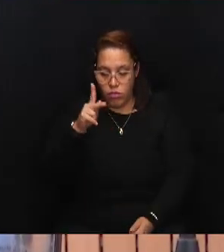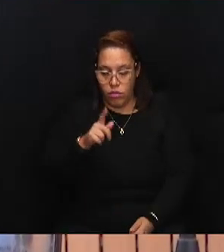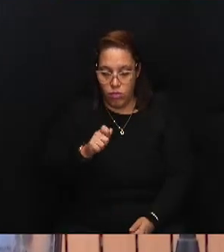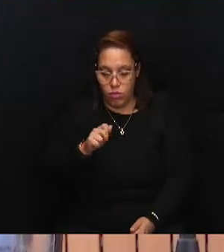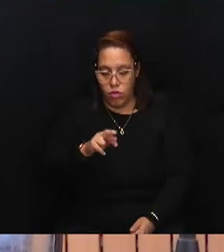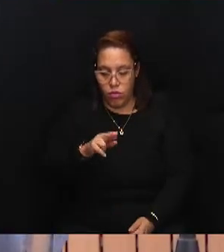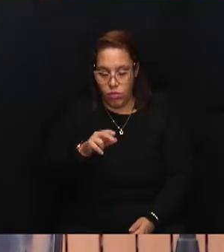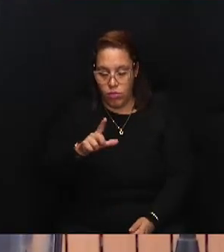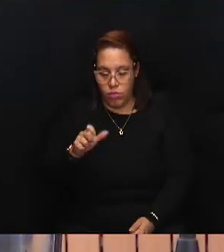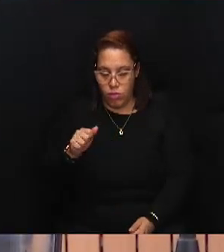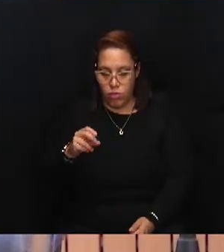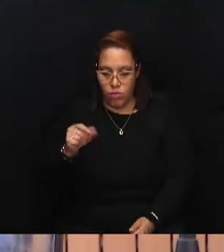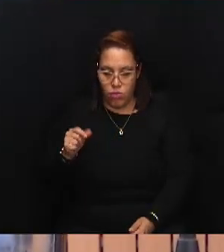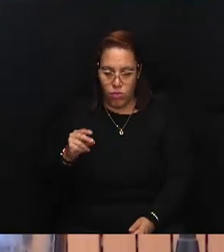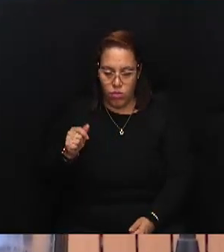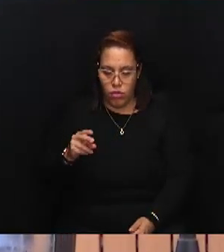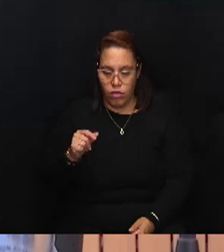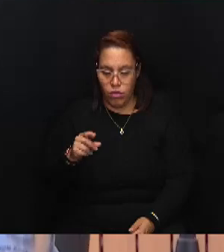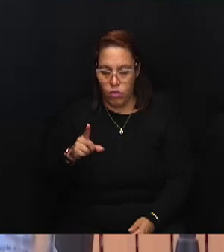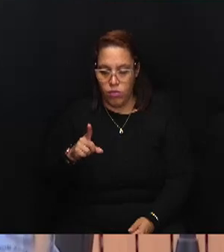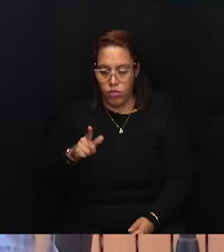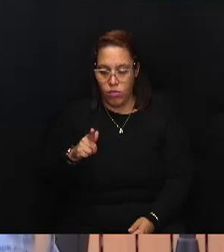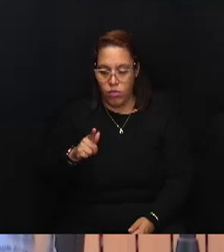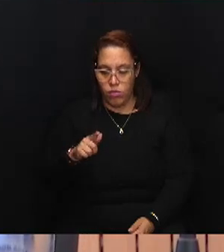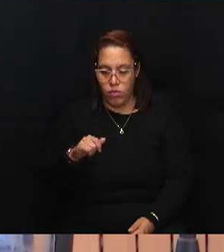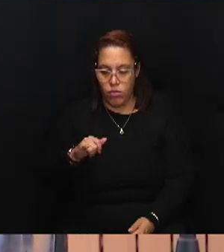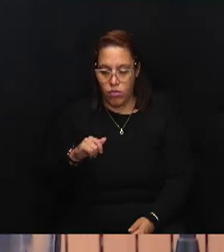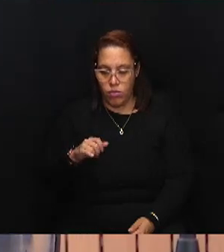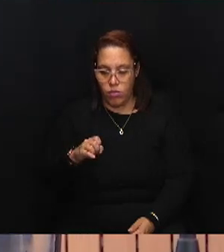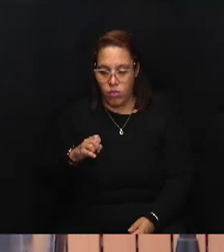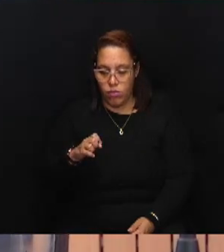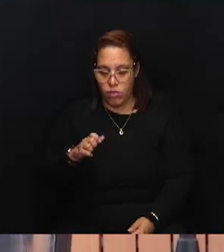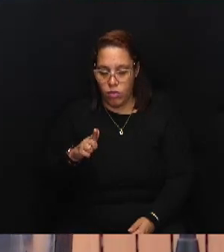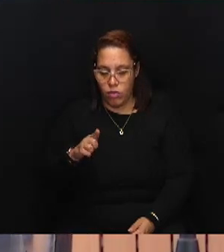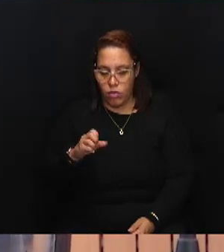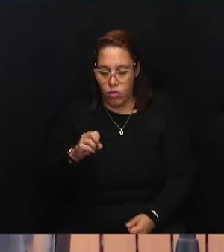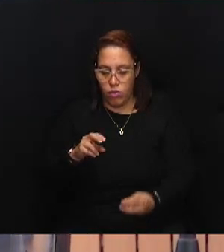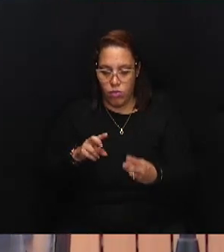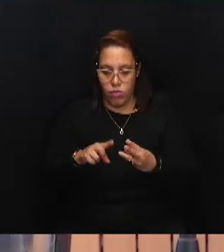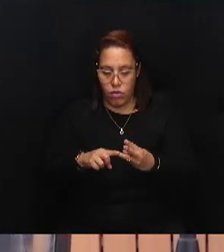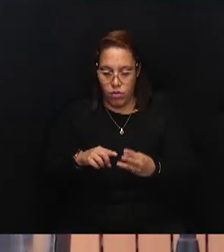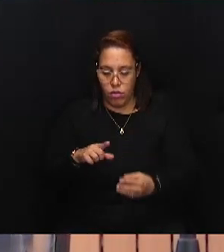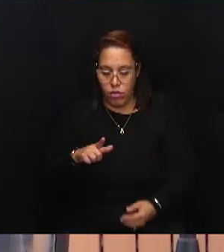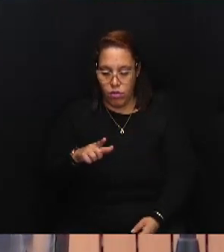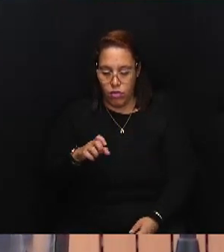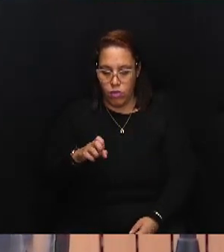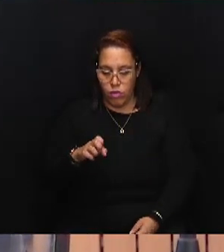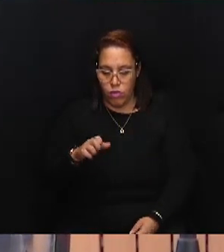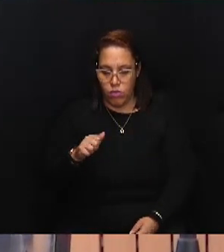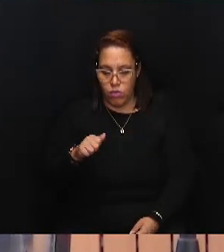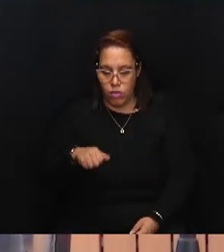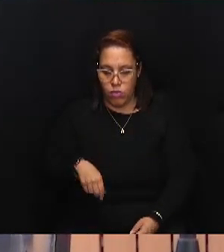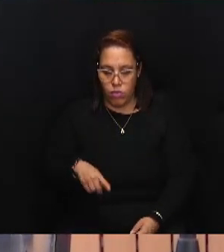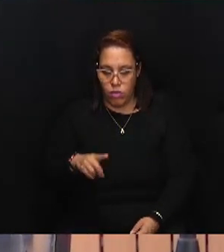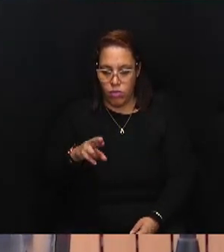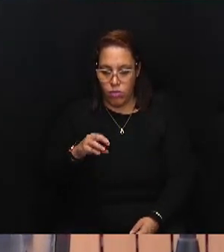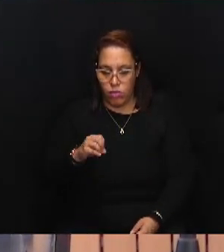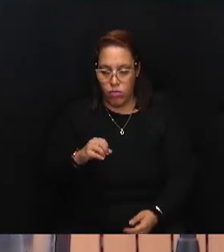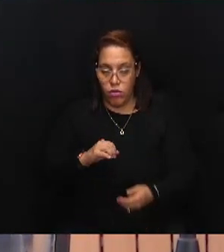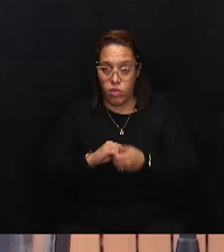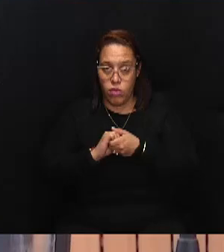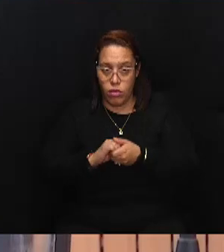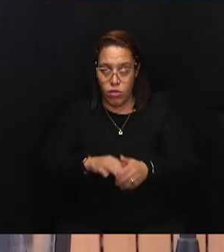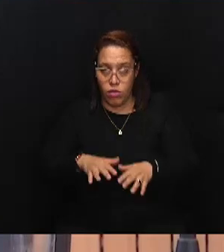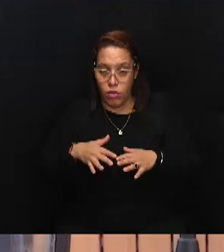longas datas, aí o Diego, o doutor Leandro, e cumprimentar por essa